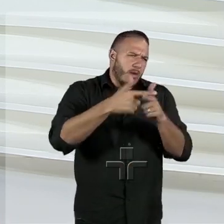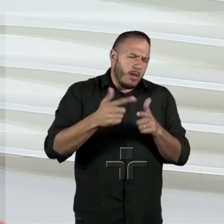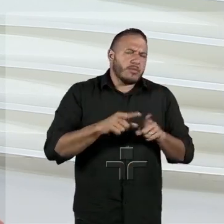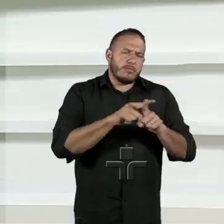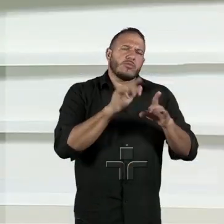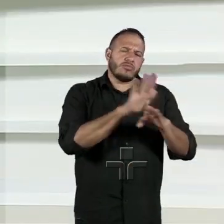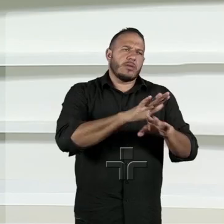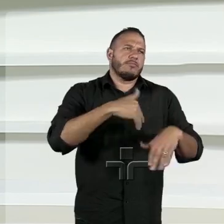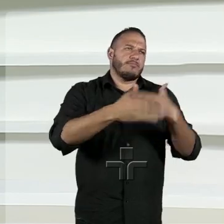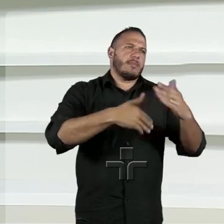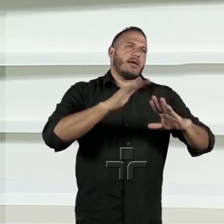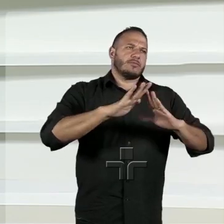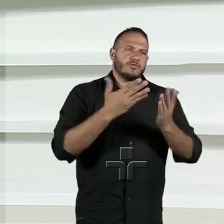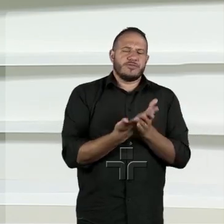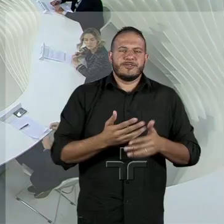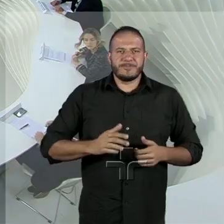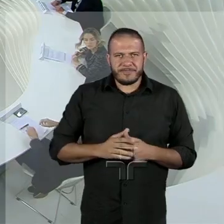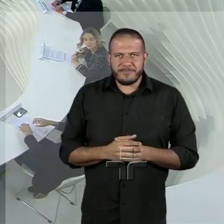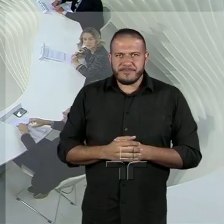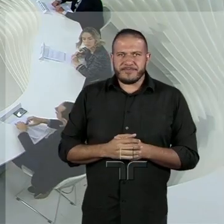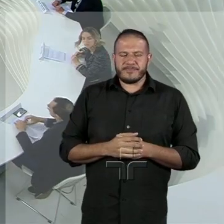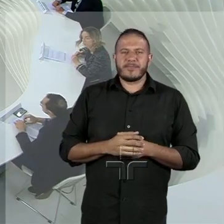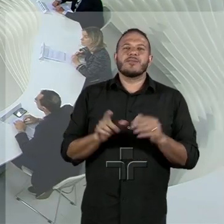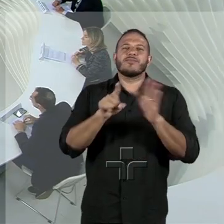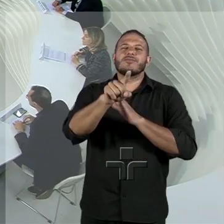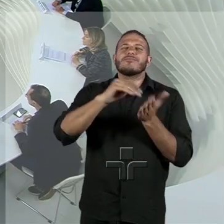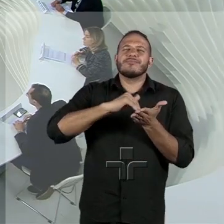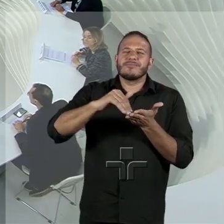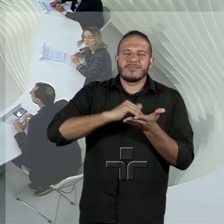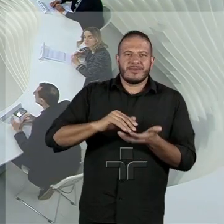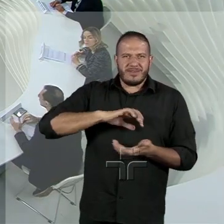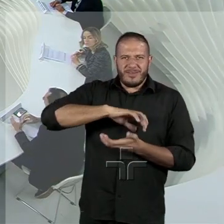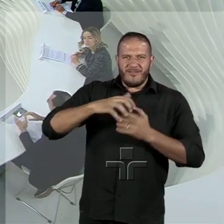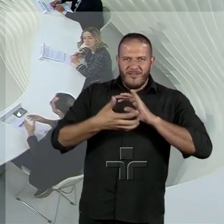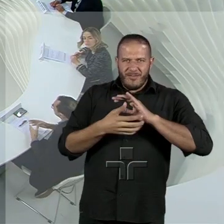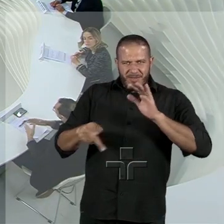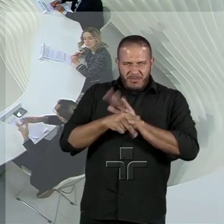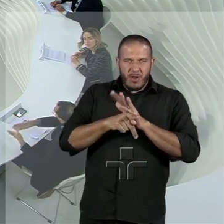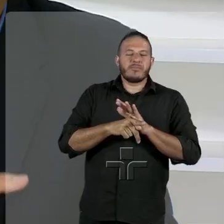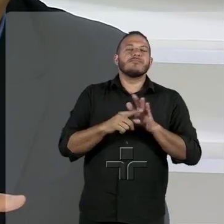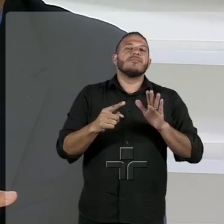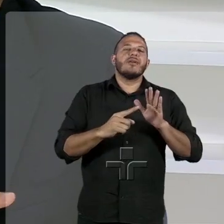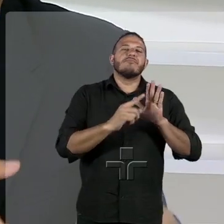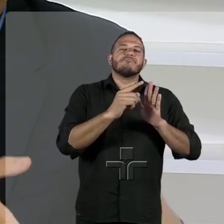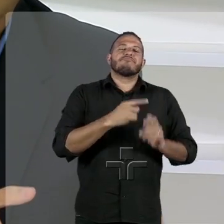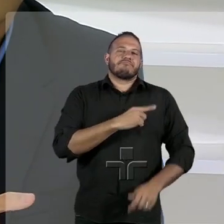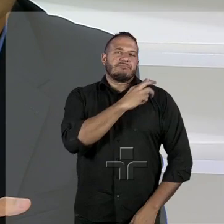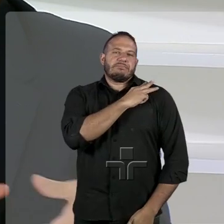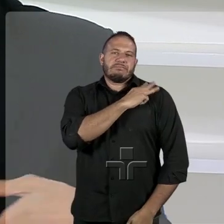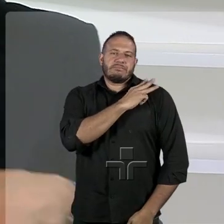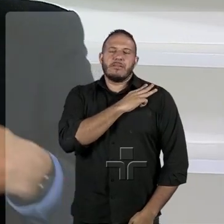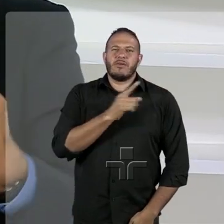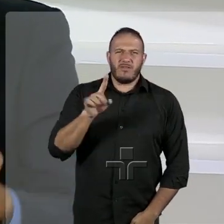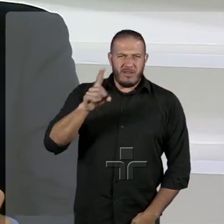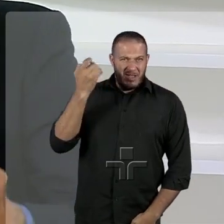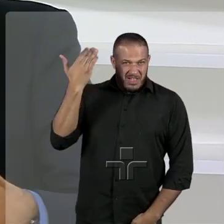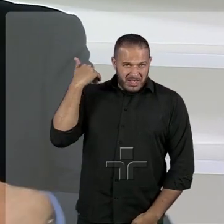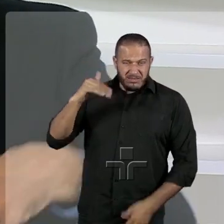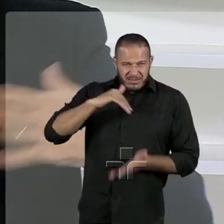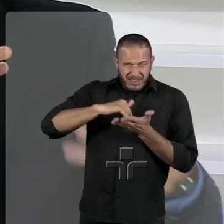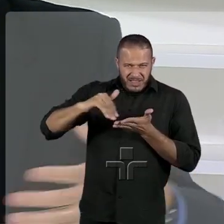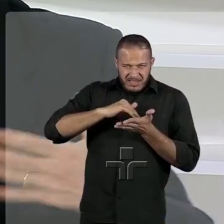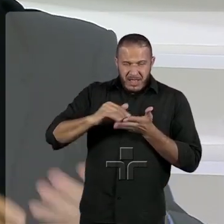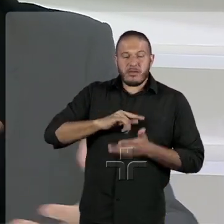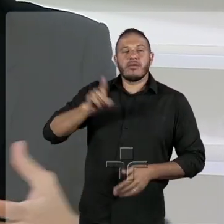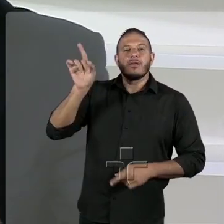também. Secretário, queria fazer uma pergunta sobre reforma do ensino médio. O senhor foi, quando secretário do Amazonas, participou dessa